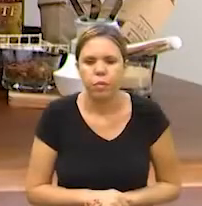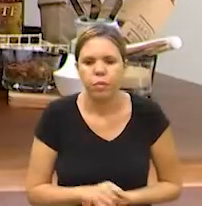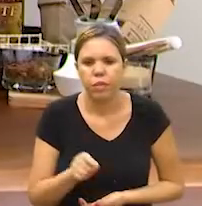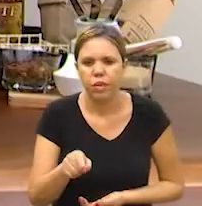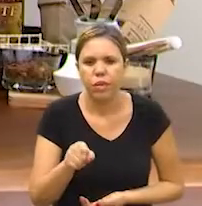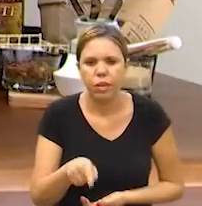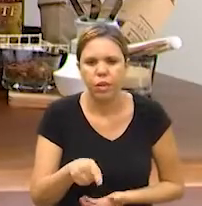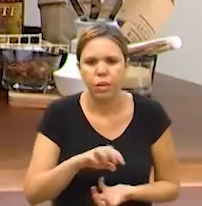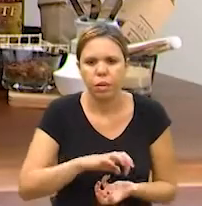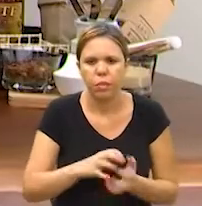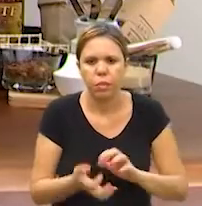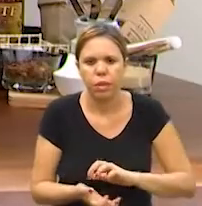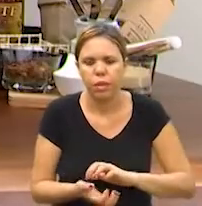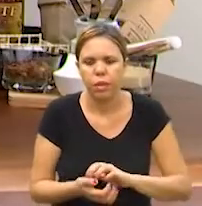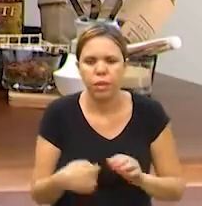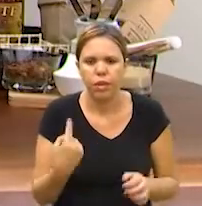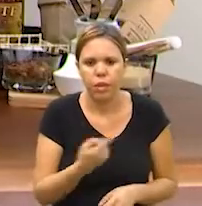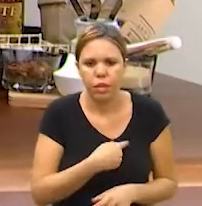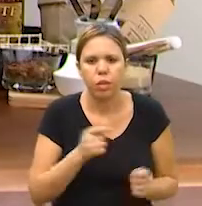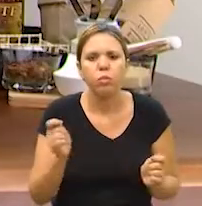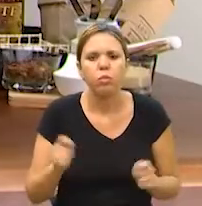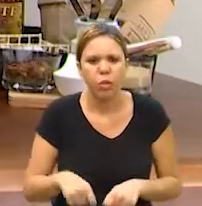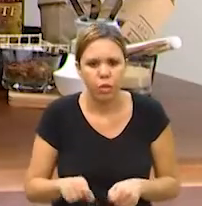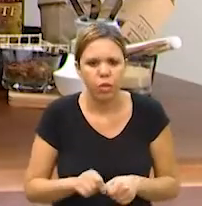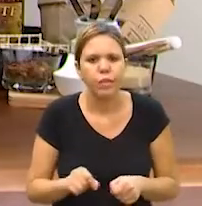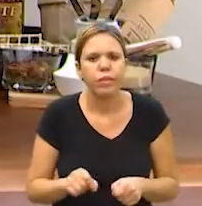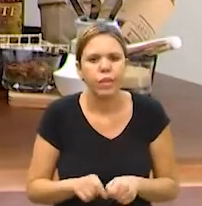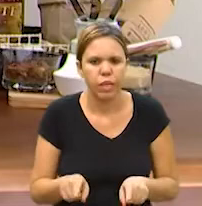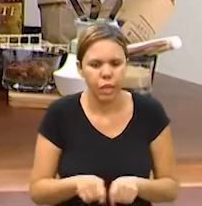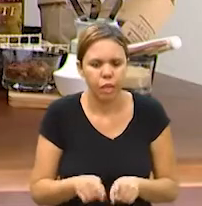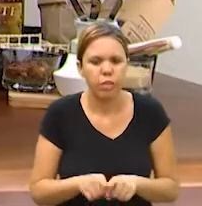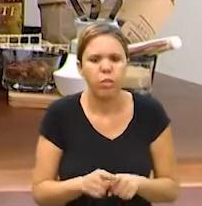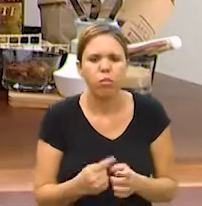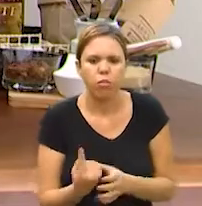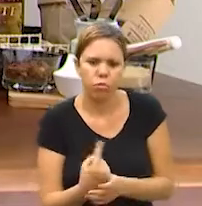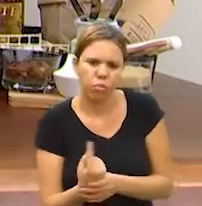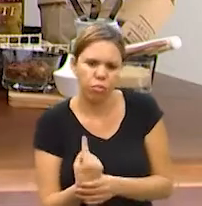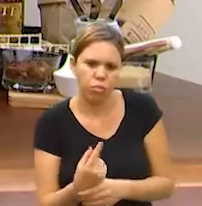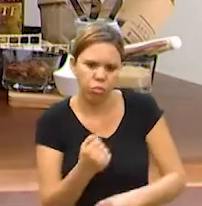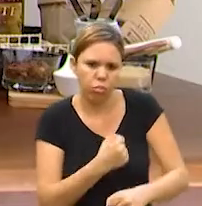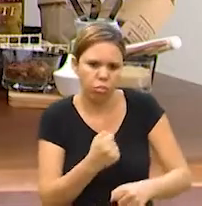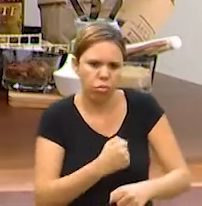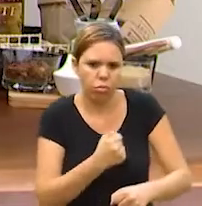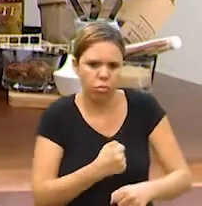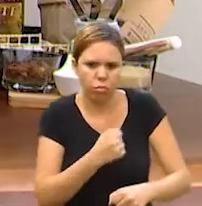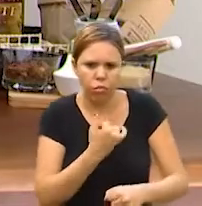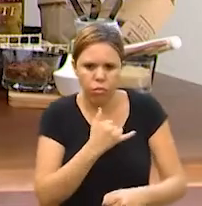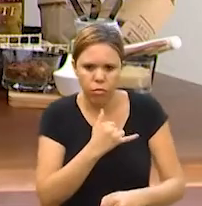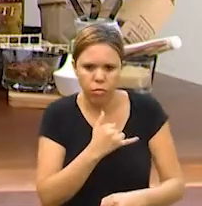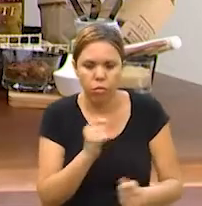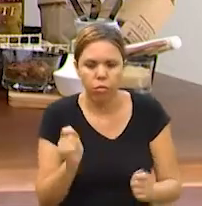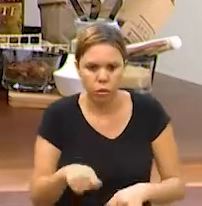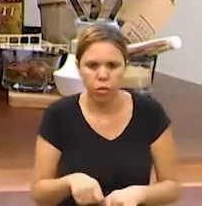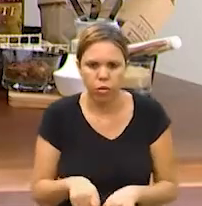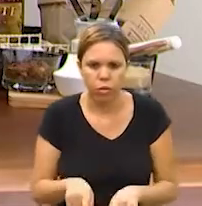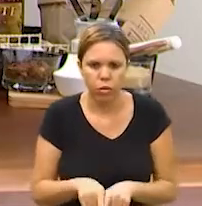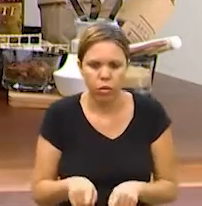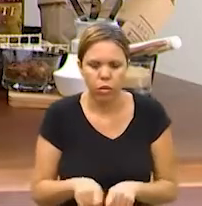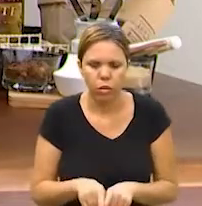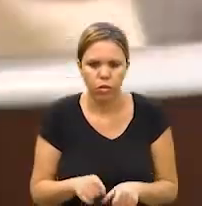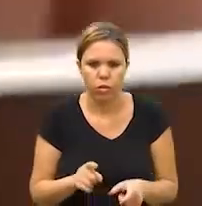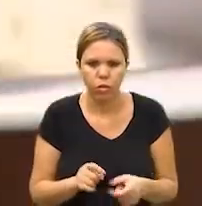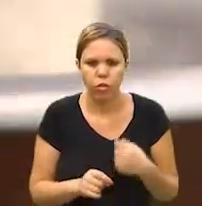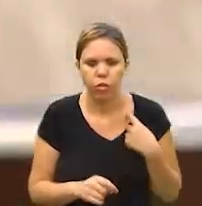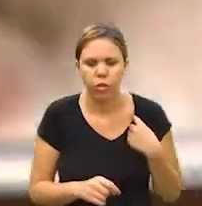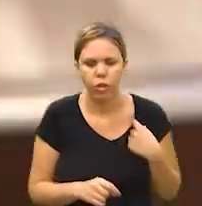Essa é uma massa... Que a gente pode fazer também numa batedeira ou é melhor na mão? Pode, a batedeira com gancho, né?